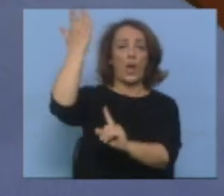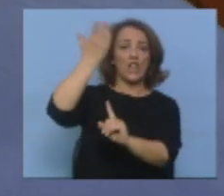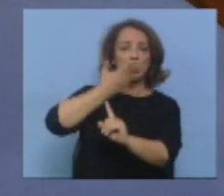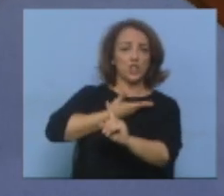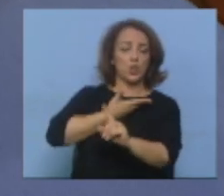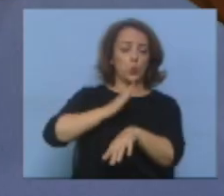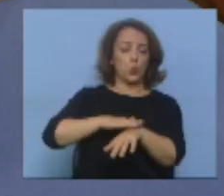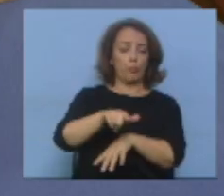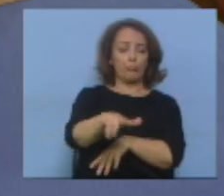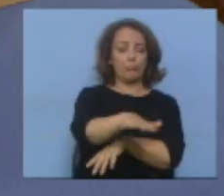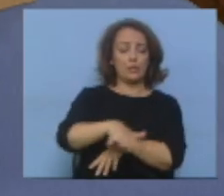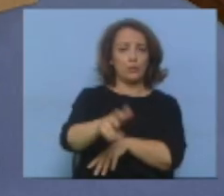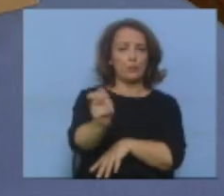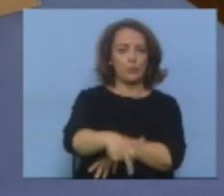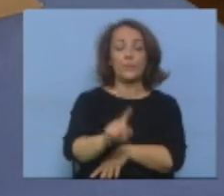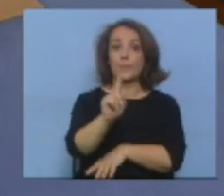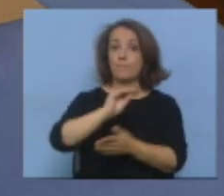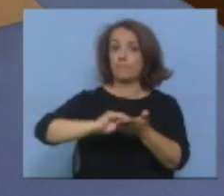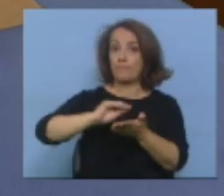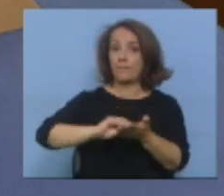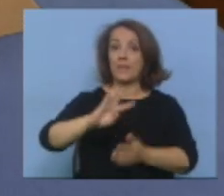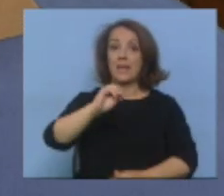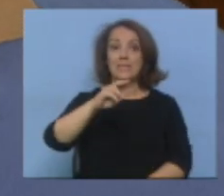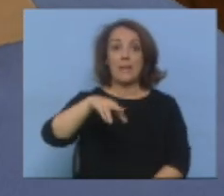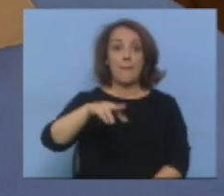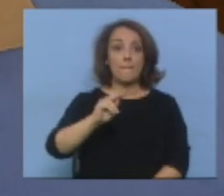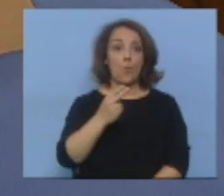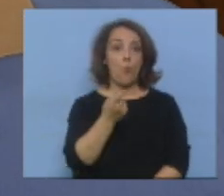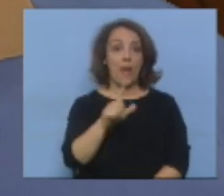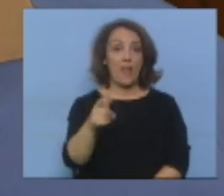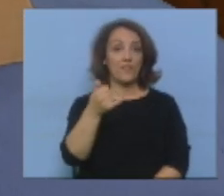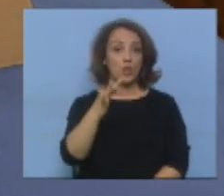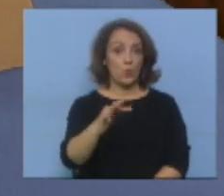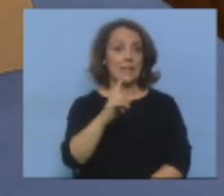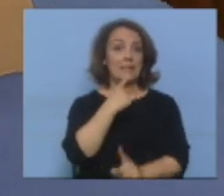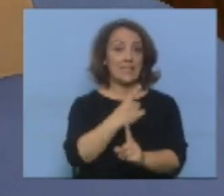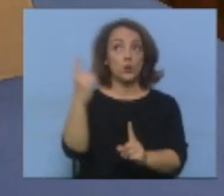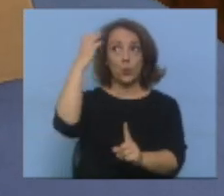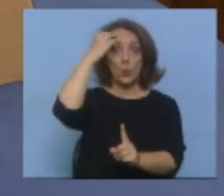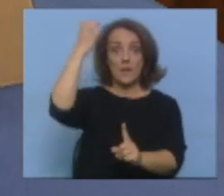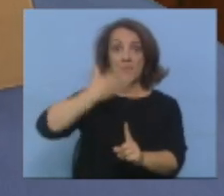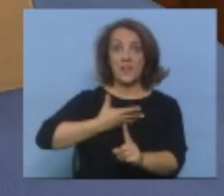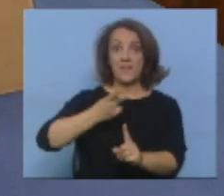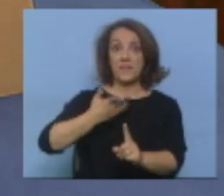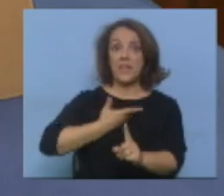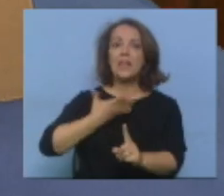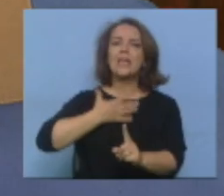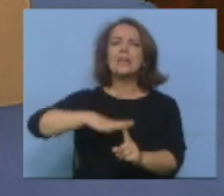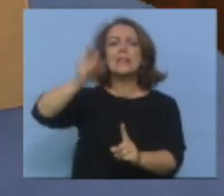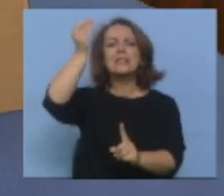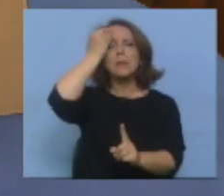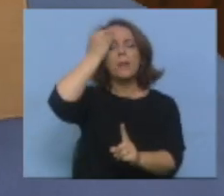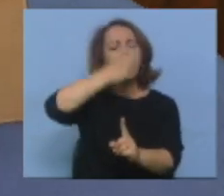desta situação. Segundo Samuel 24, o rei Davi quis ver quão poderoso era o seu